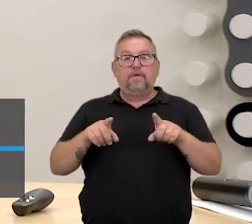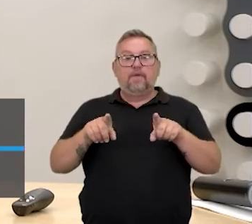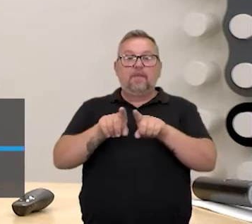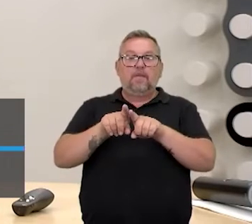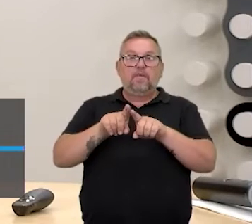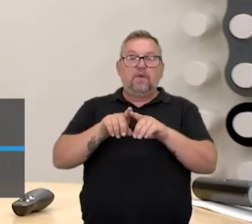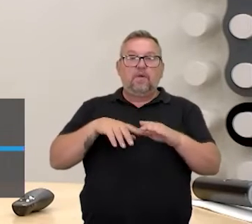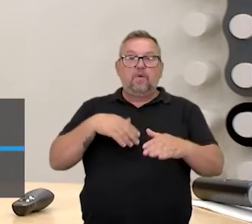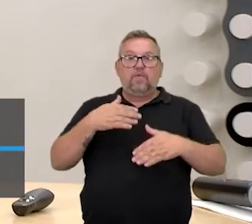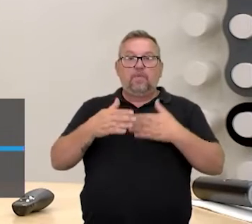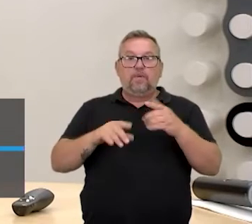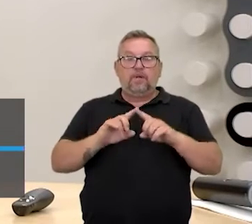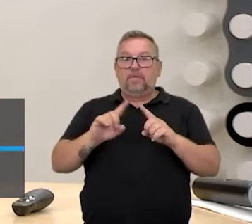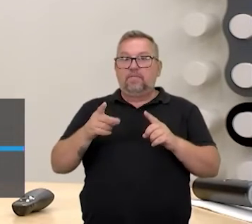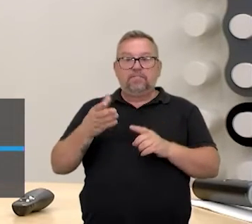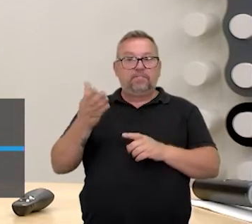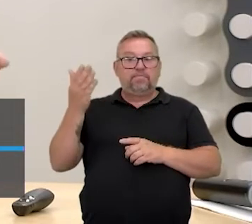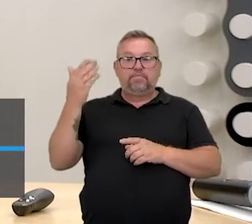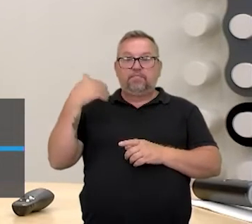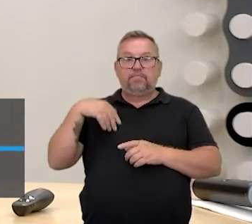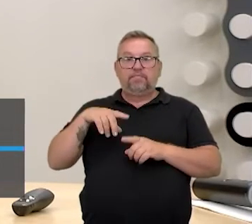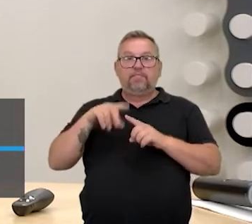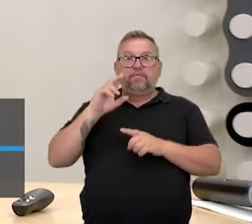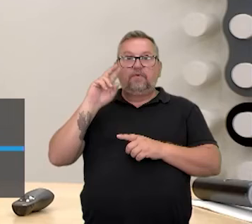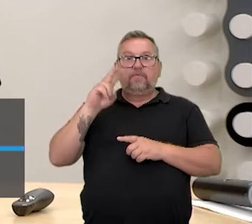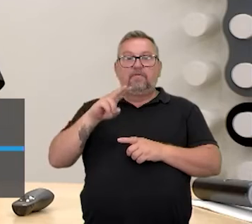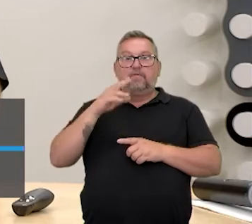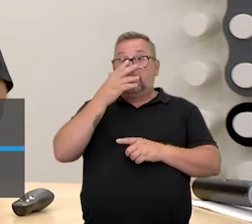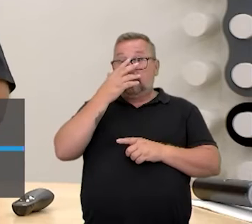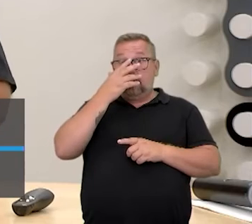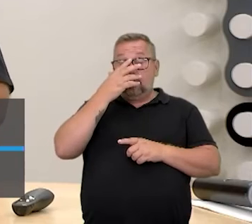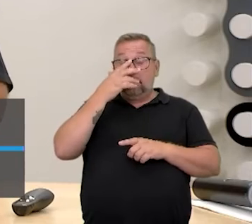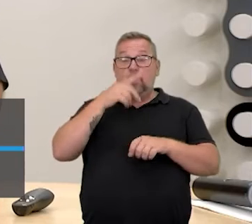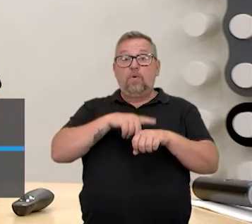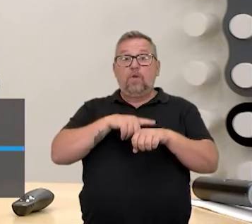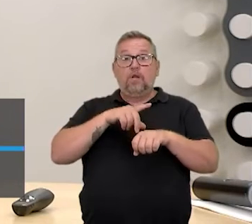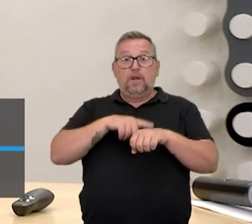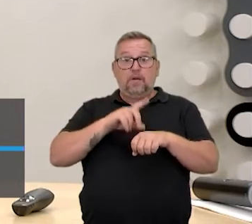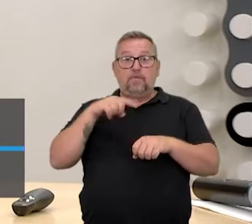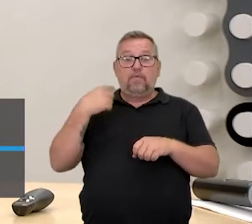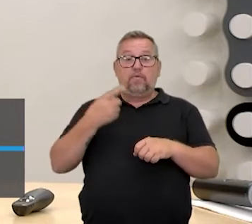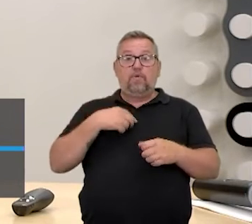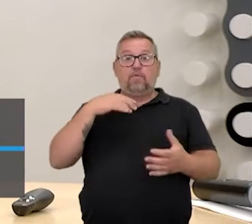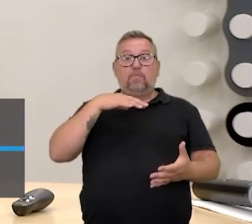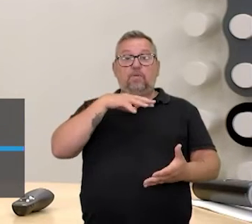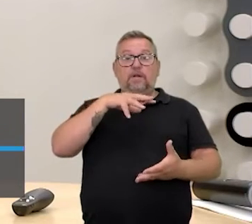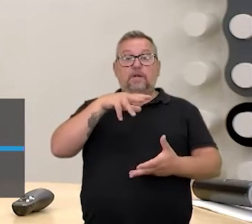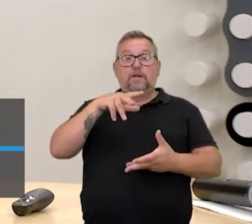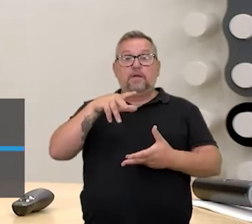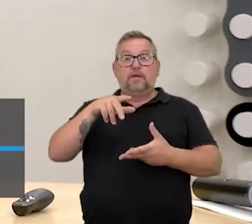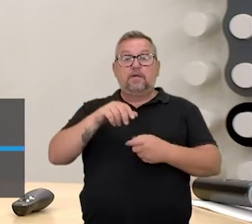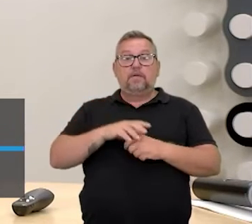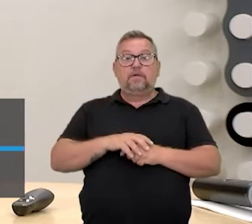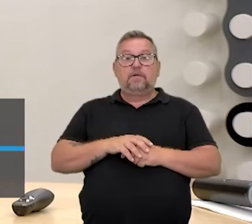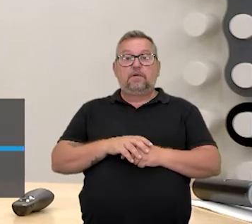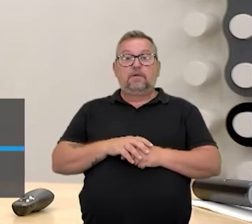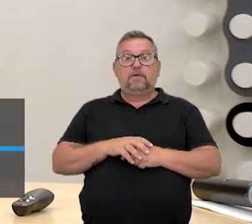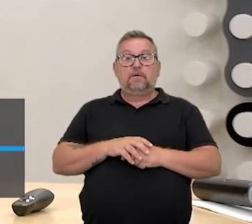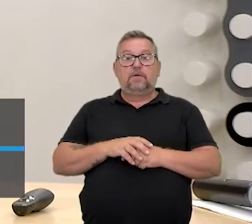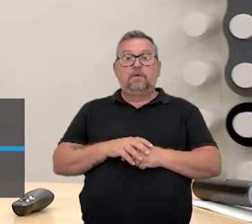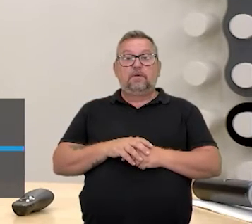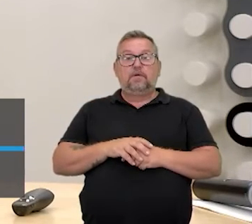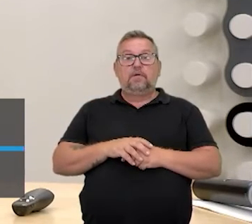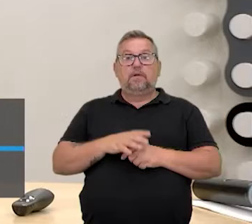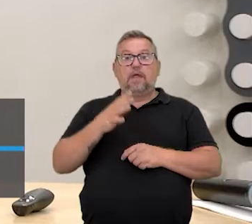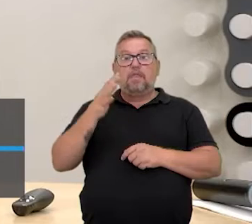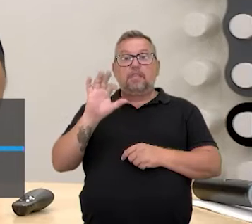também um processo não muito antigo, né? Se a gente for ver o tempo geológico do nosso planeta, mais ou menos a agricultura aí tem em torno de 10